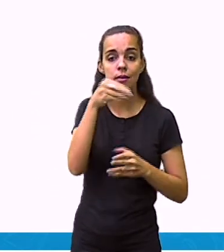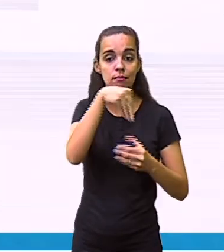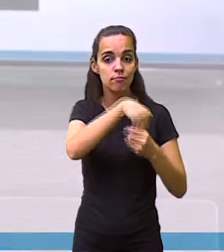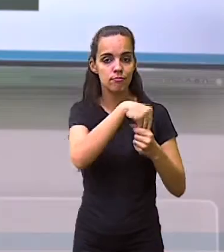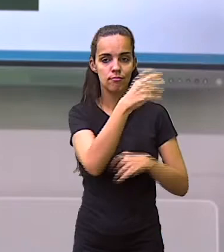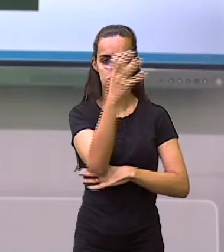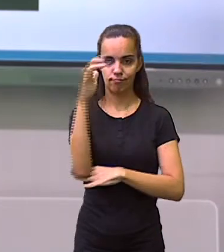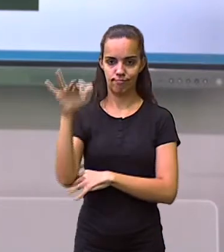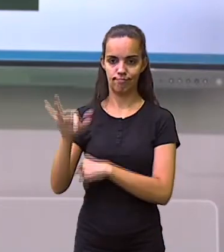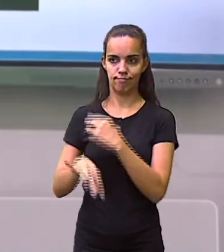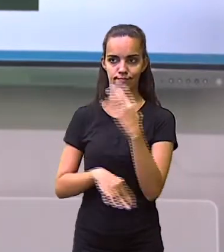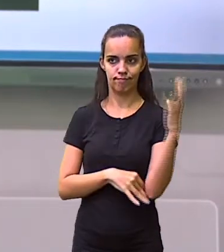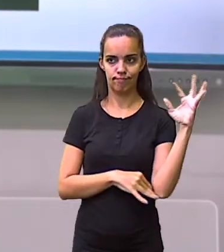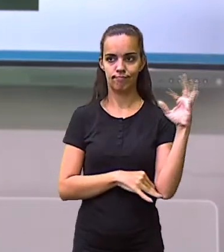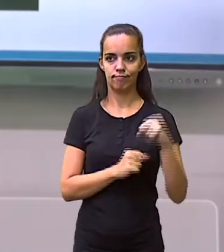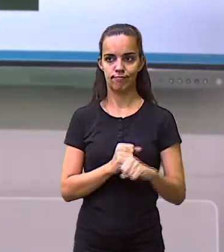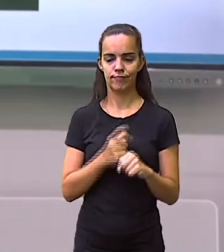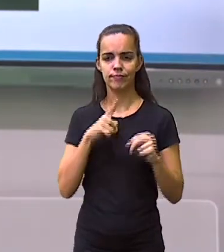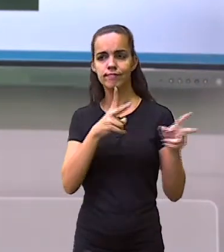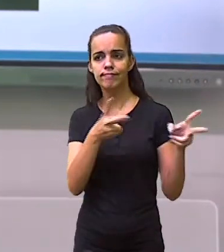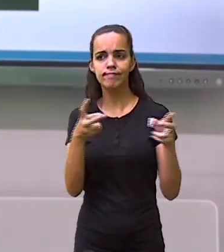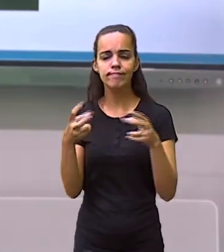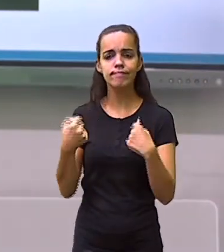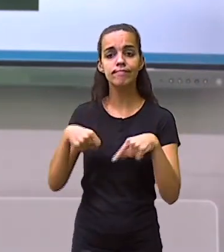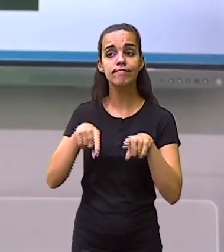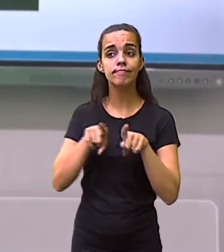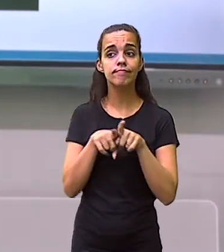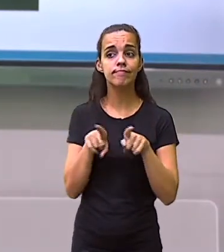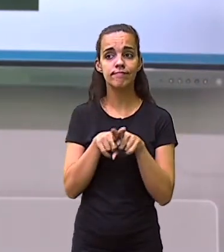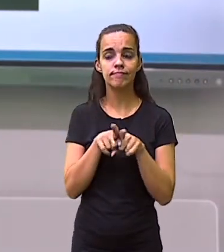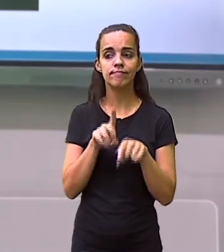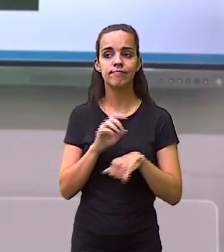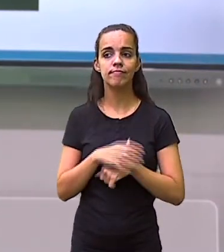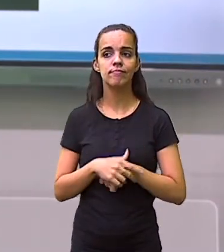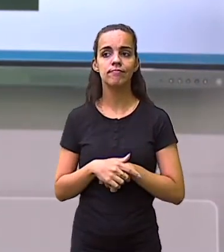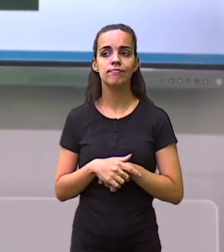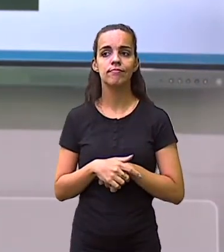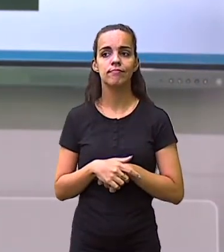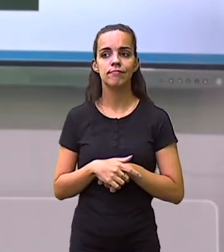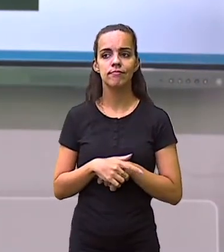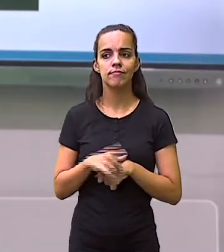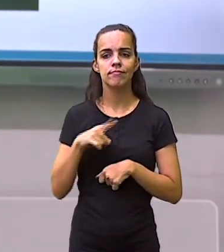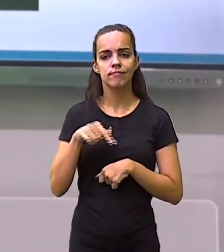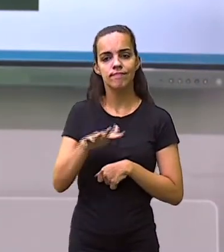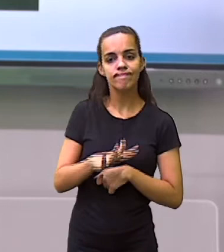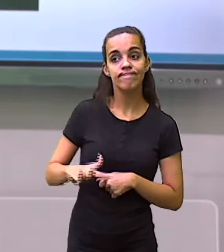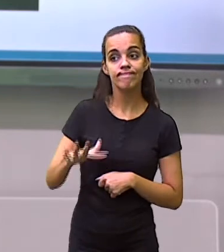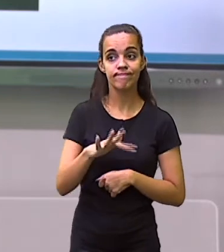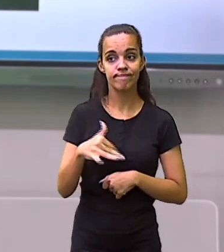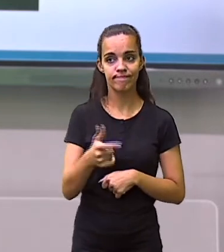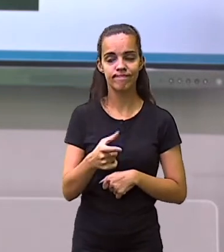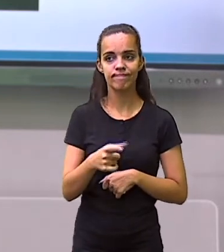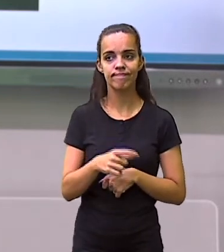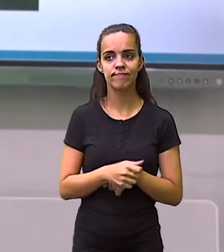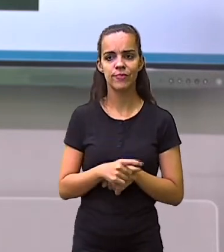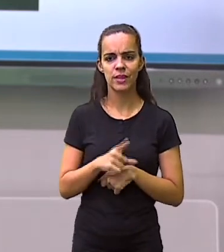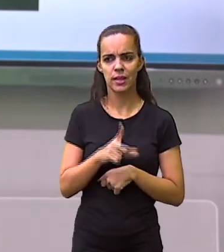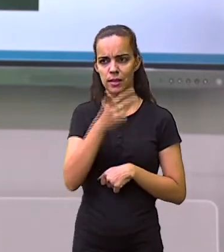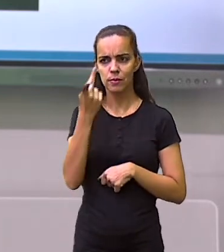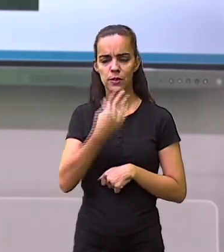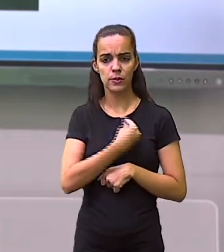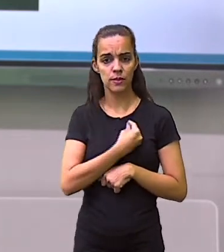nesta área. E vamos perceber também que estes seres que vivem nessa área,